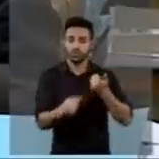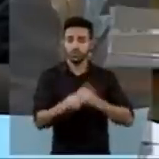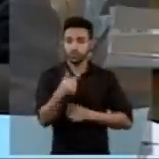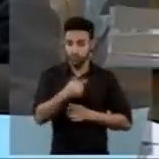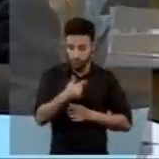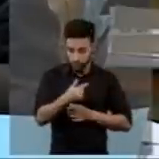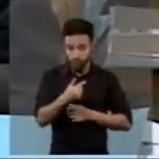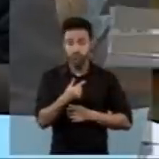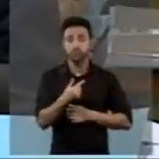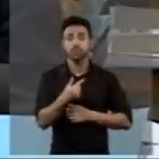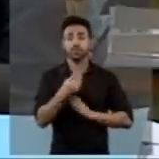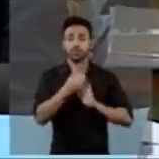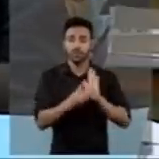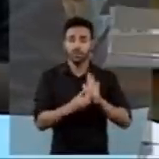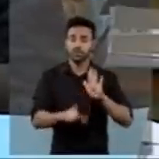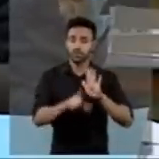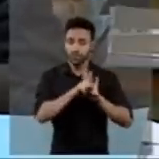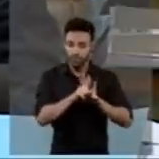2º do Decreto-Lei